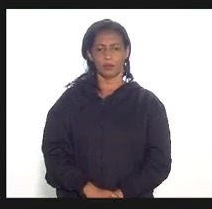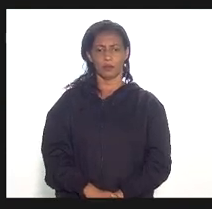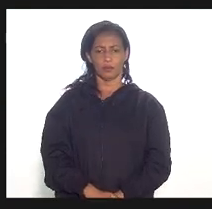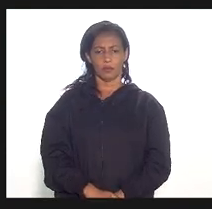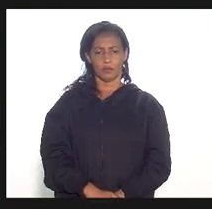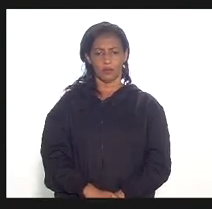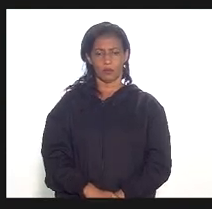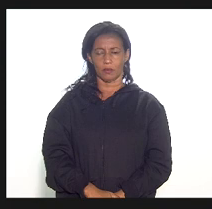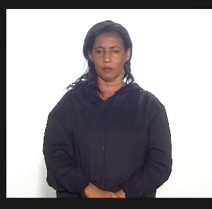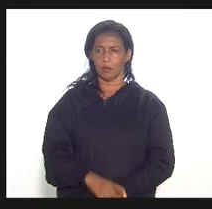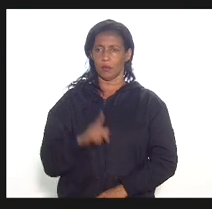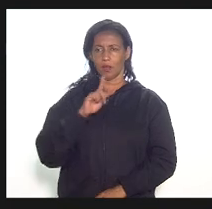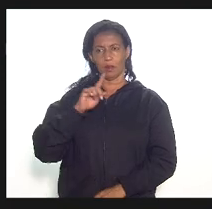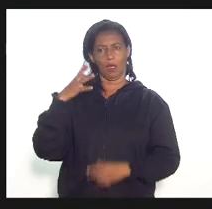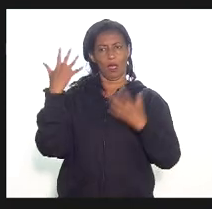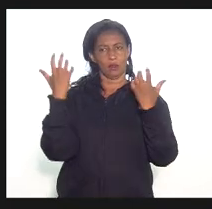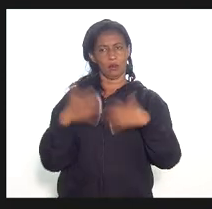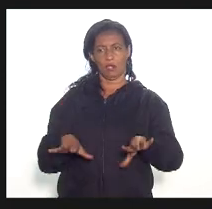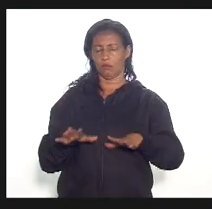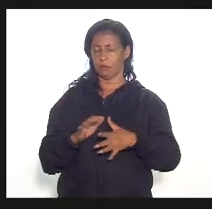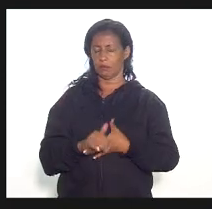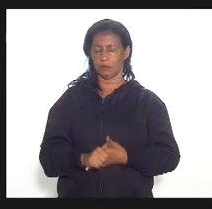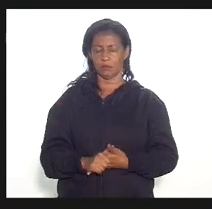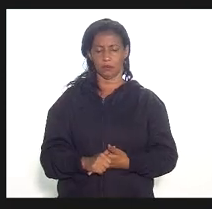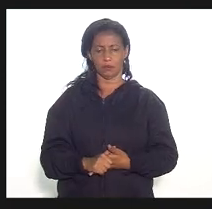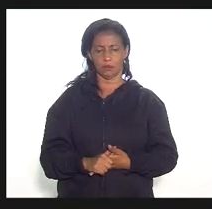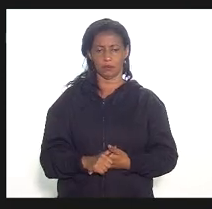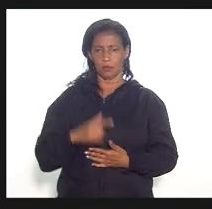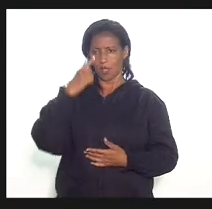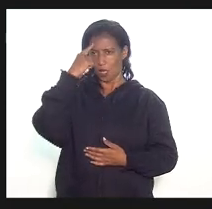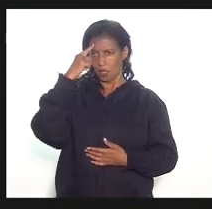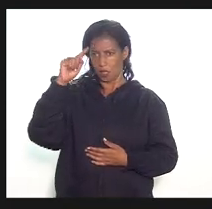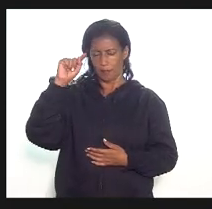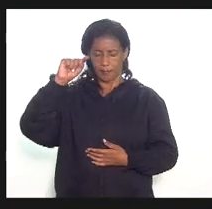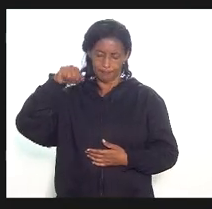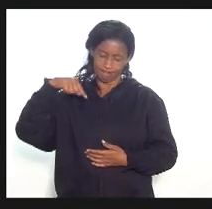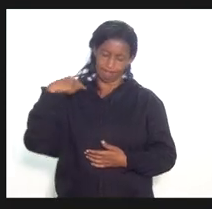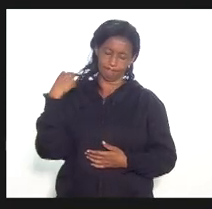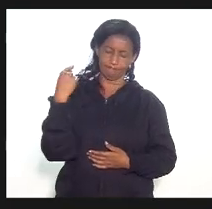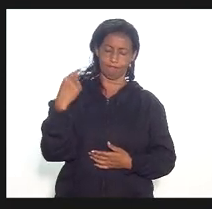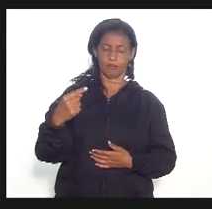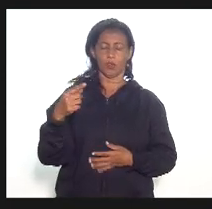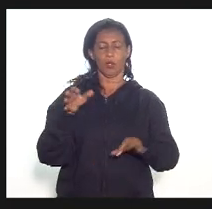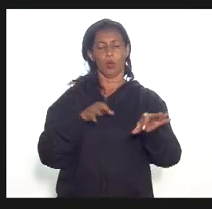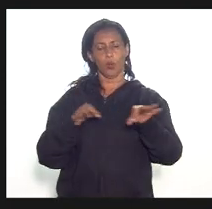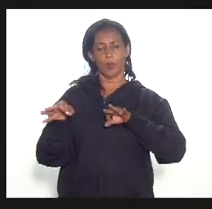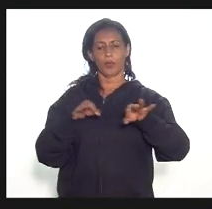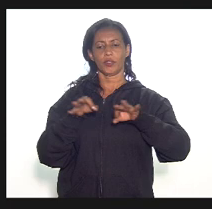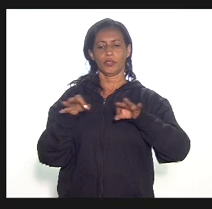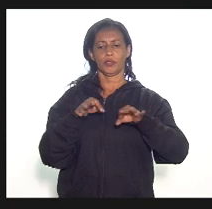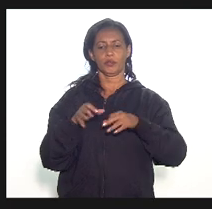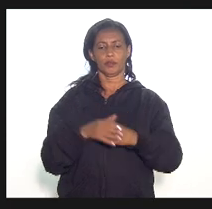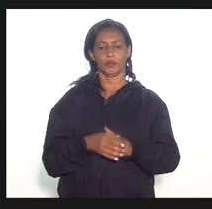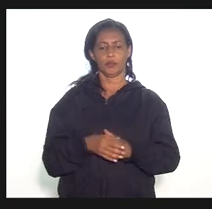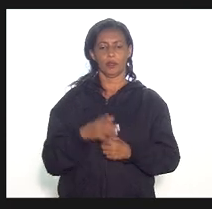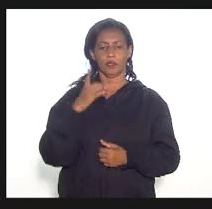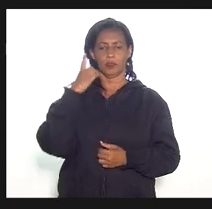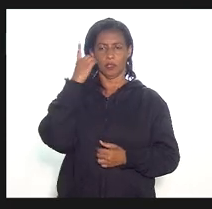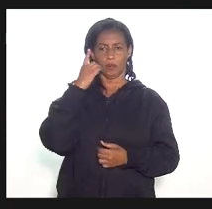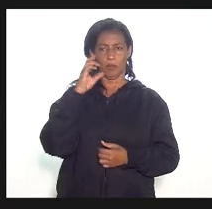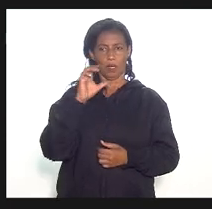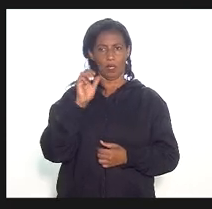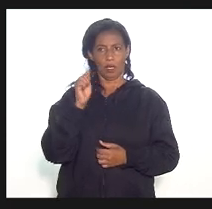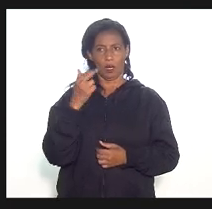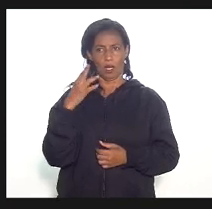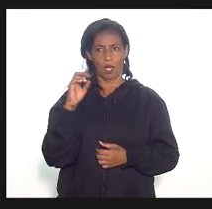é inconcebível na semana que vem como projeto do deputado Carlos Mink